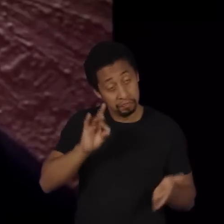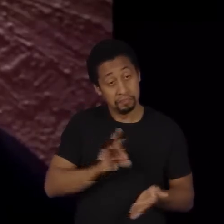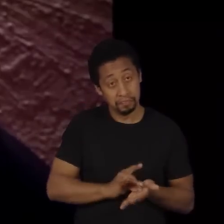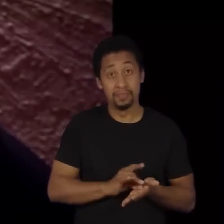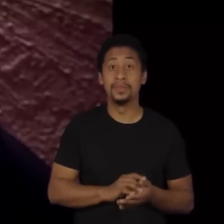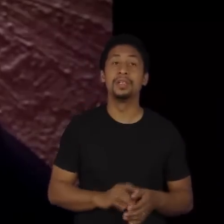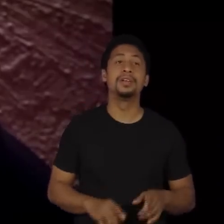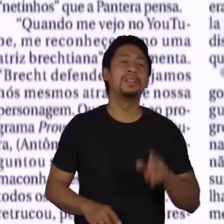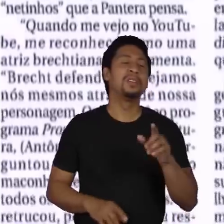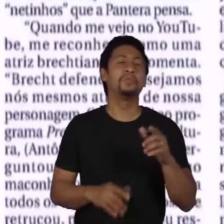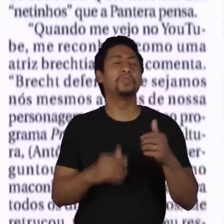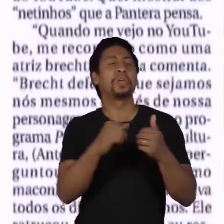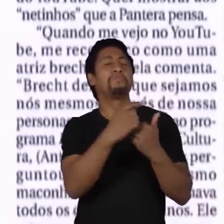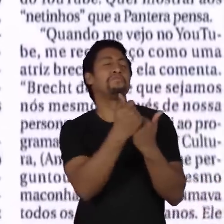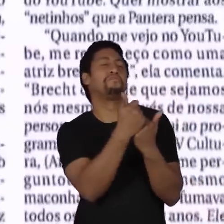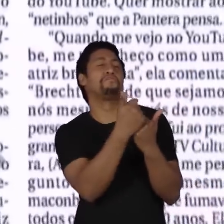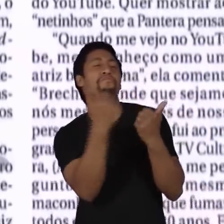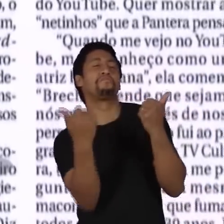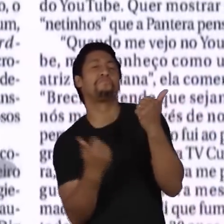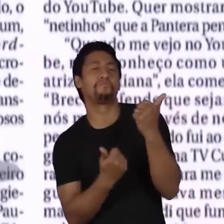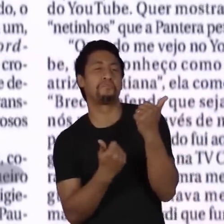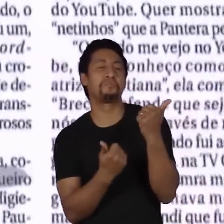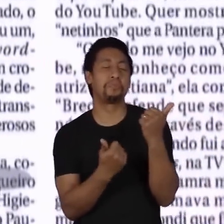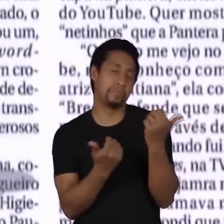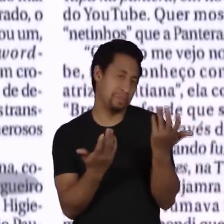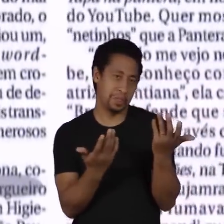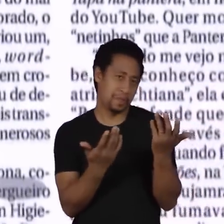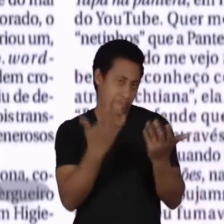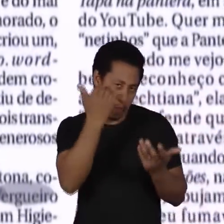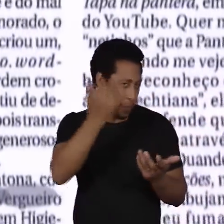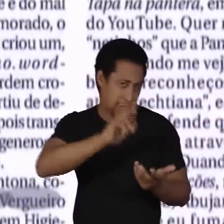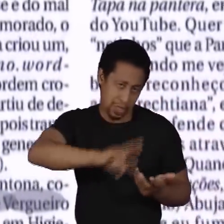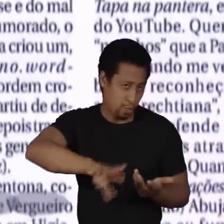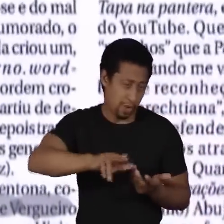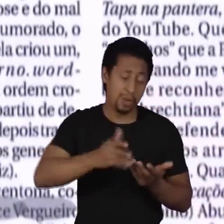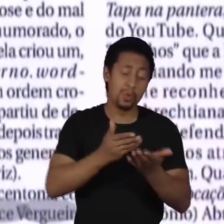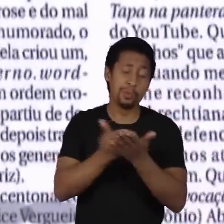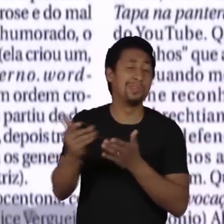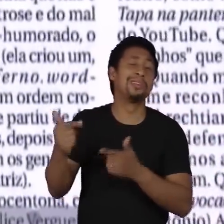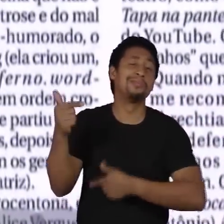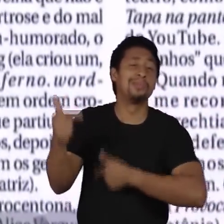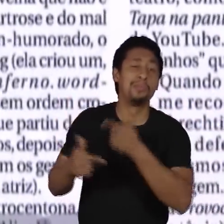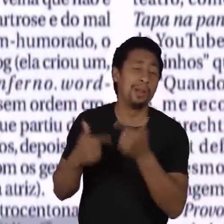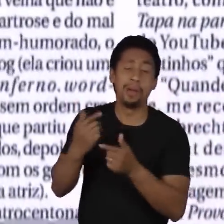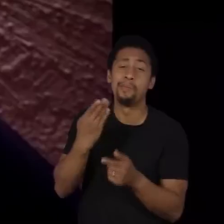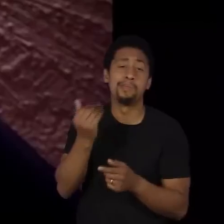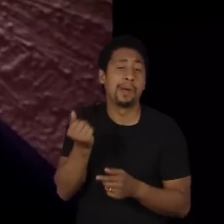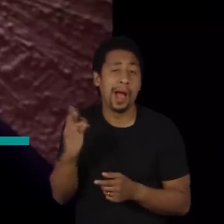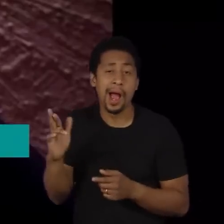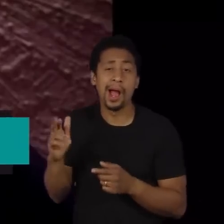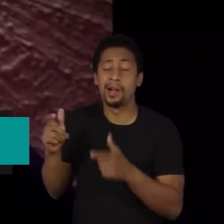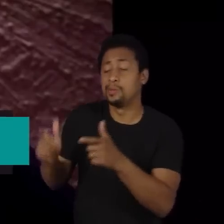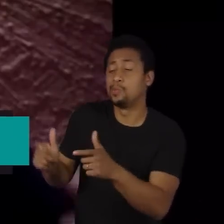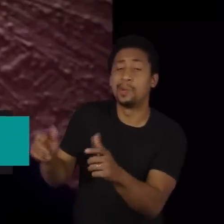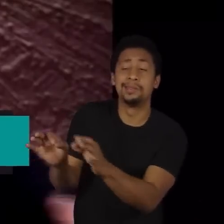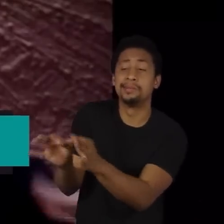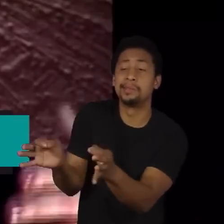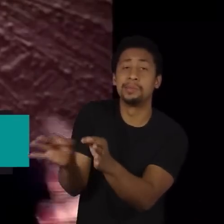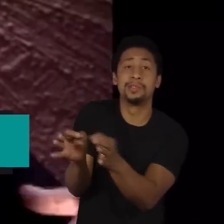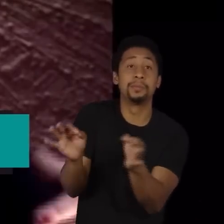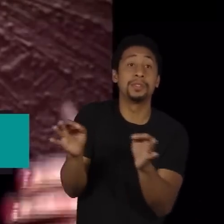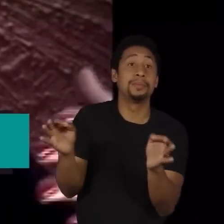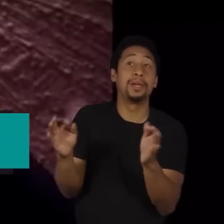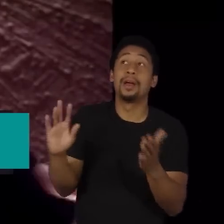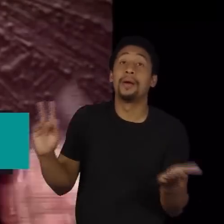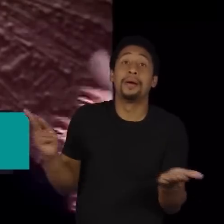substar. E comecei a trabalhar em porões, em caves, em cabarés. Então daí começou a ficar